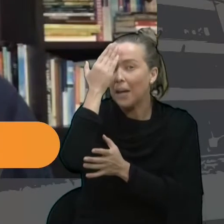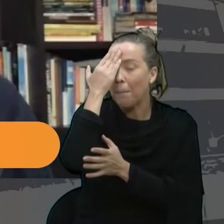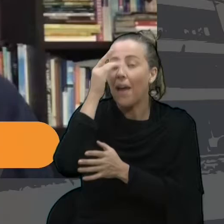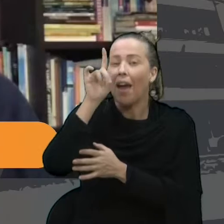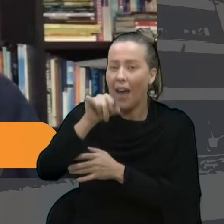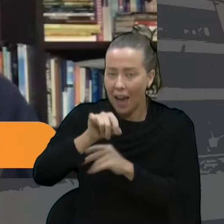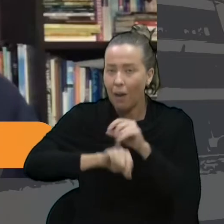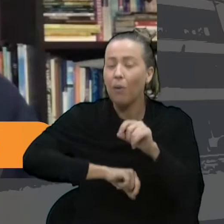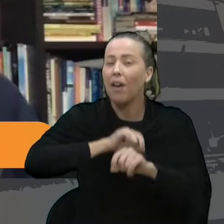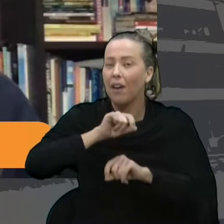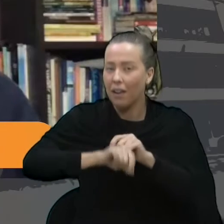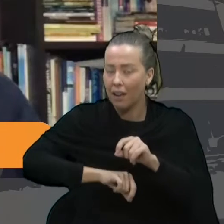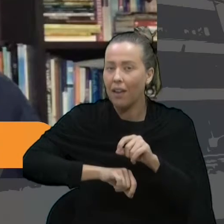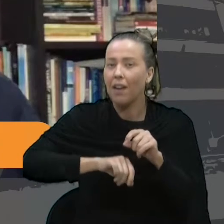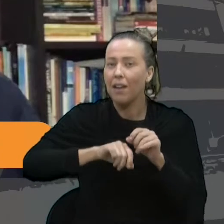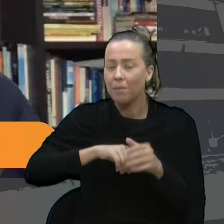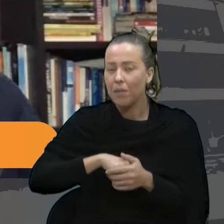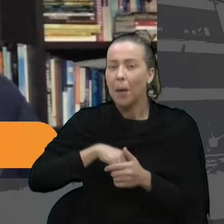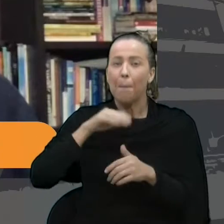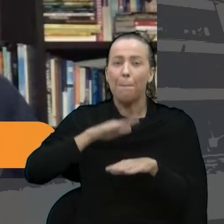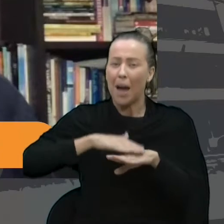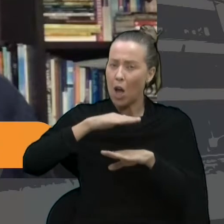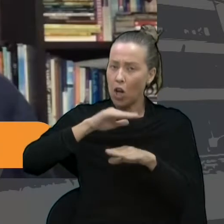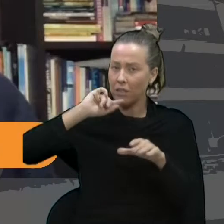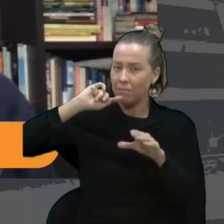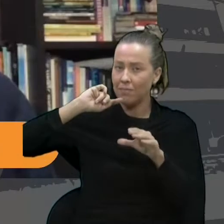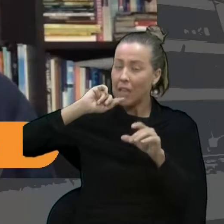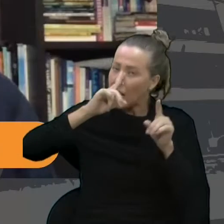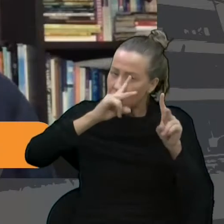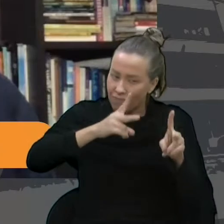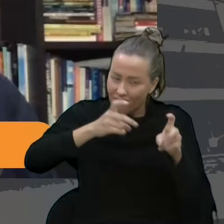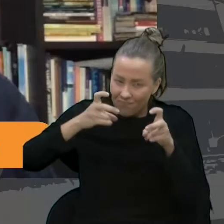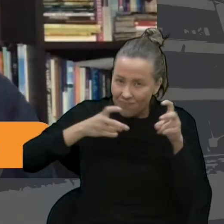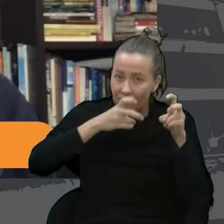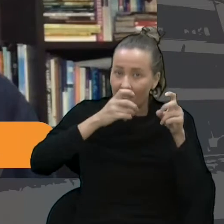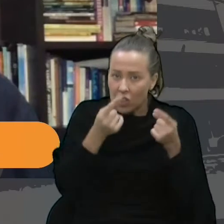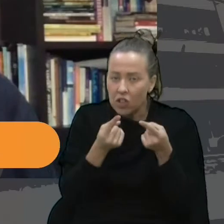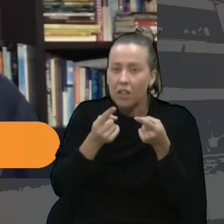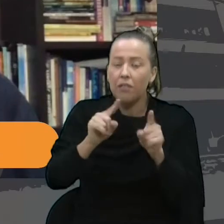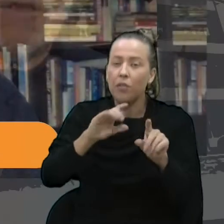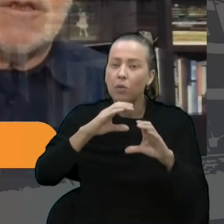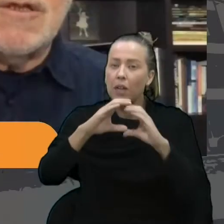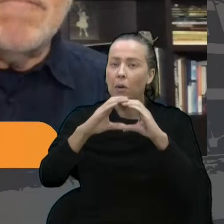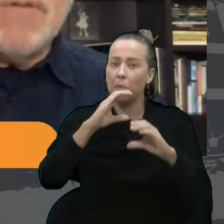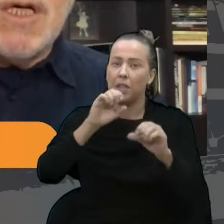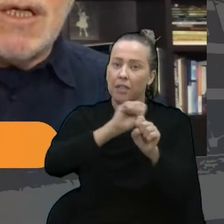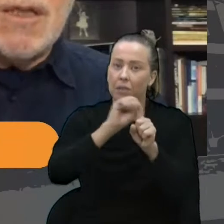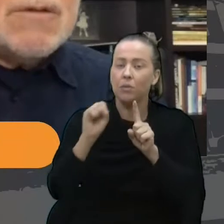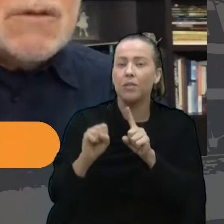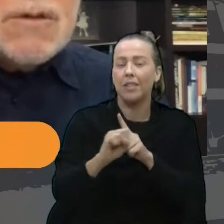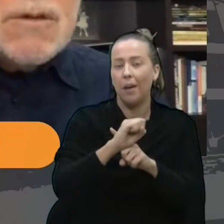um dos desafios da comunicação social, né? A gente